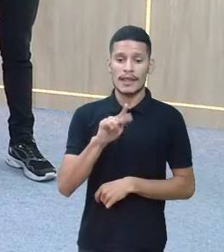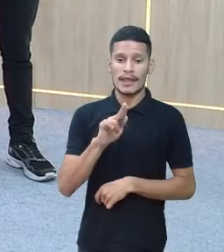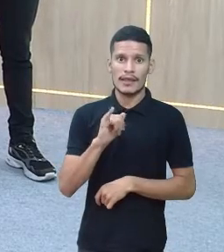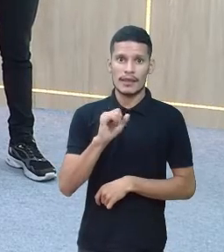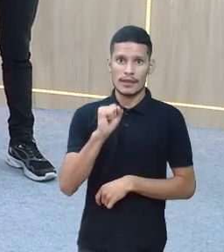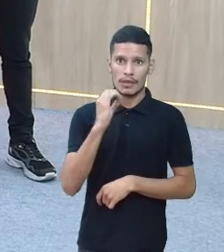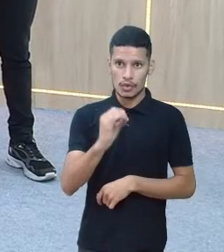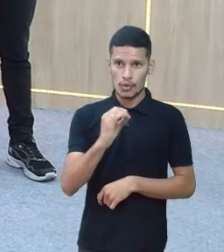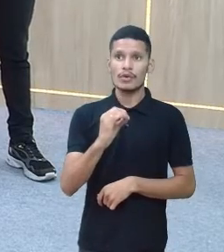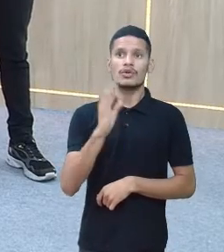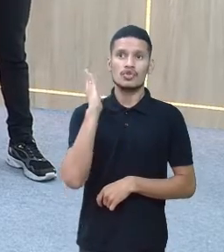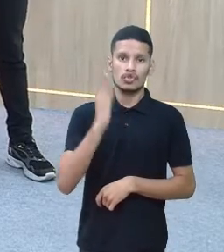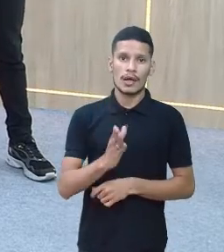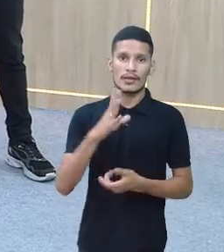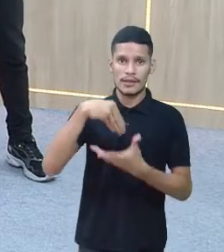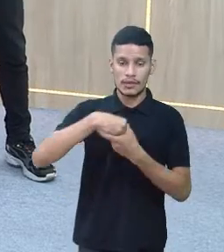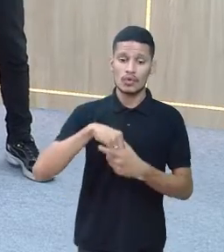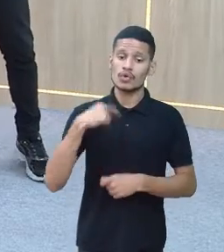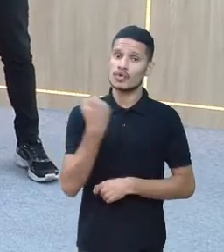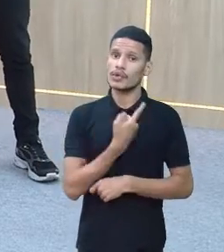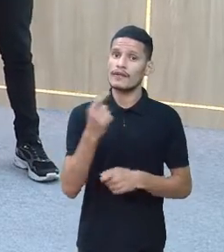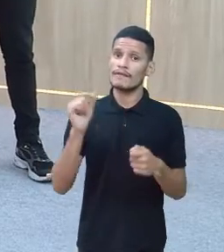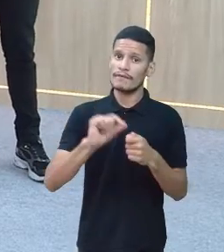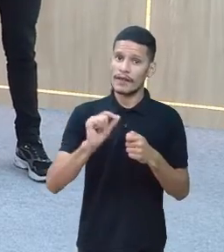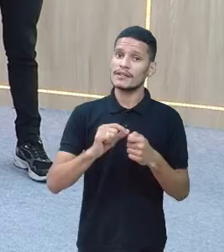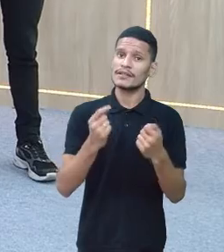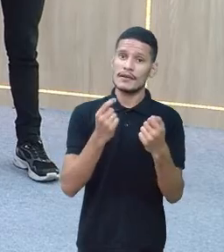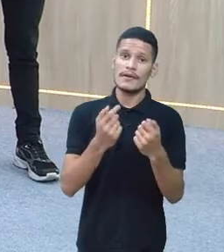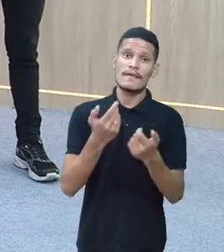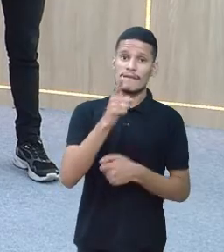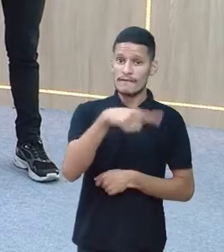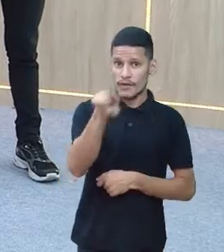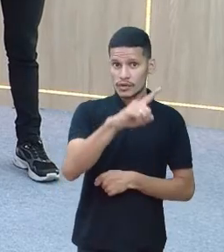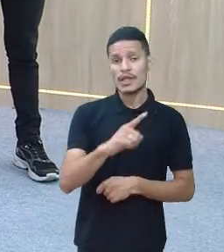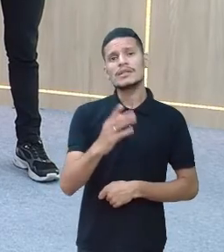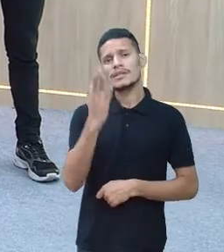né, que fizemos para vocês